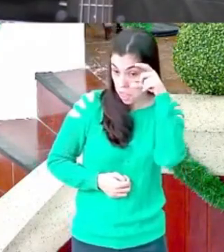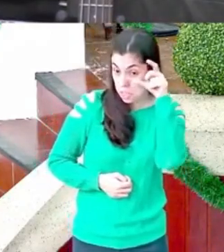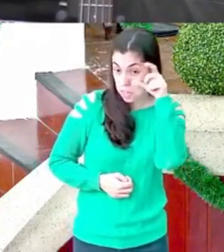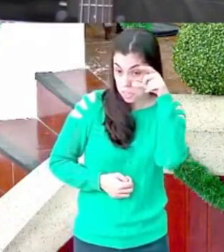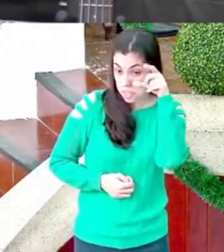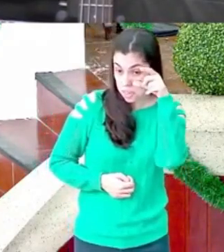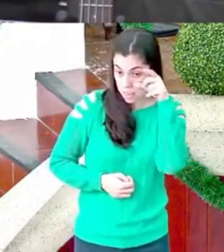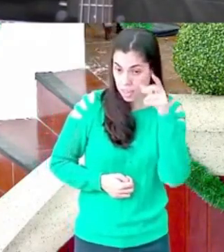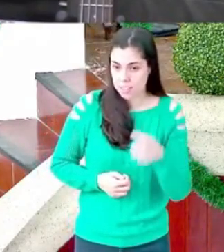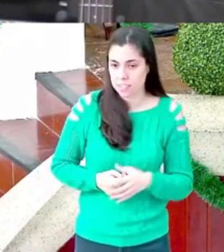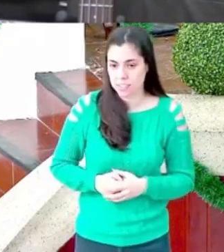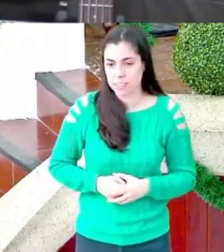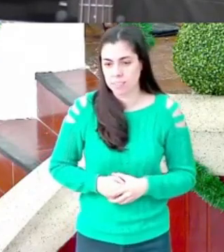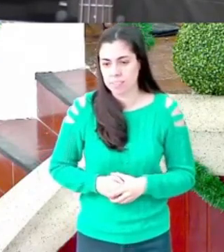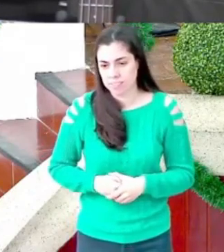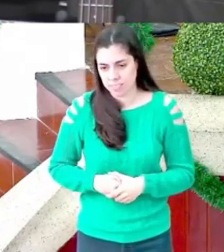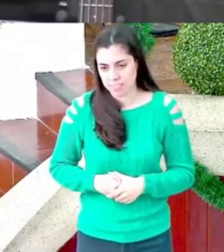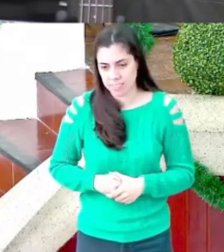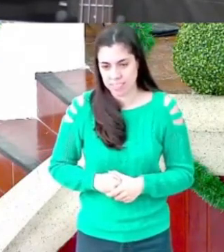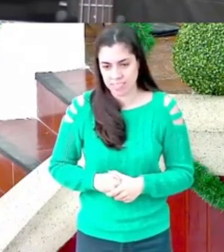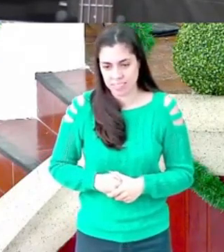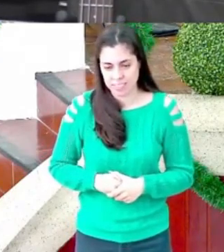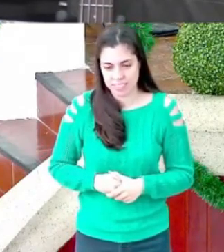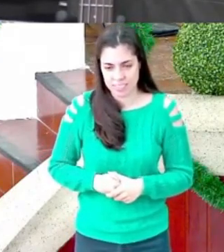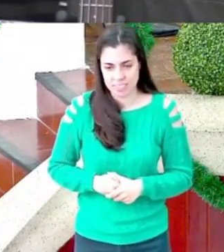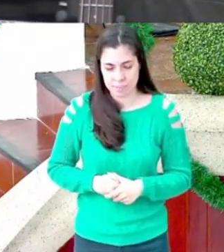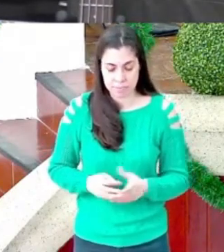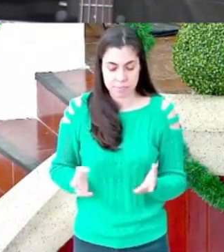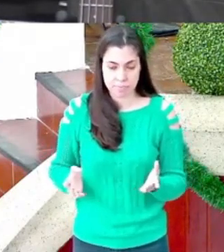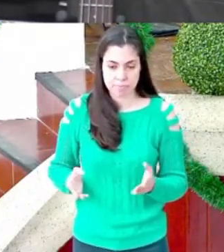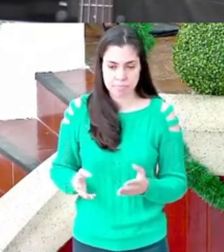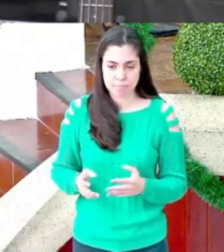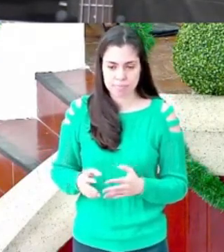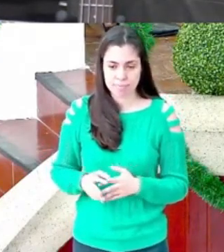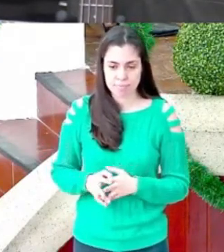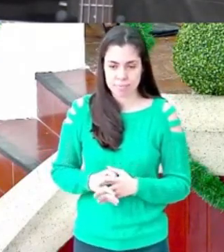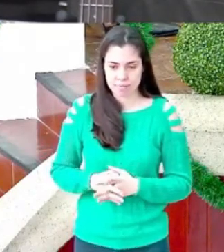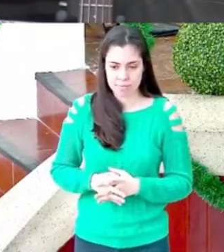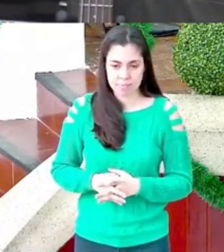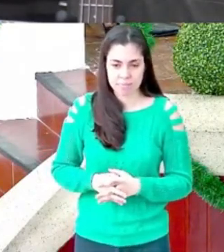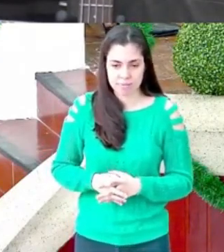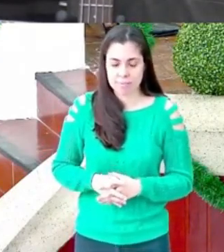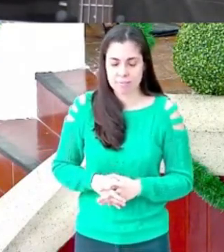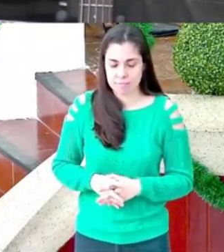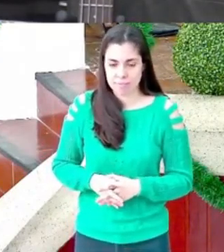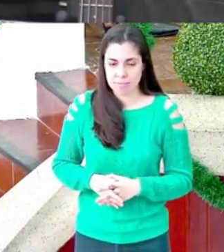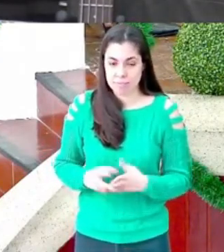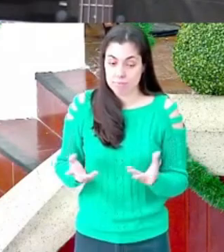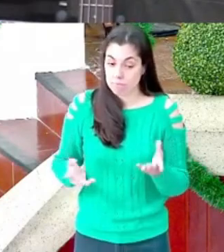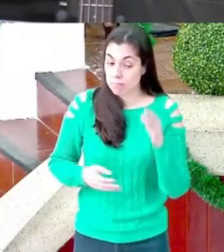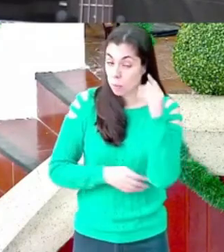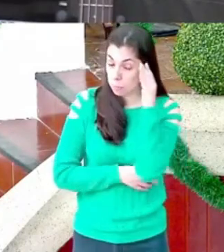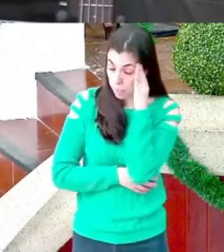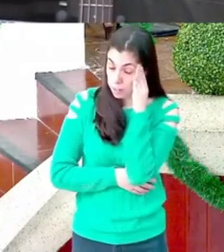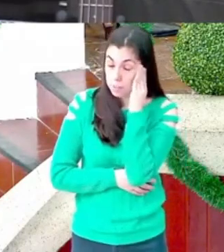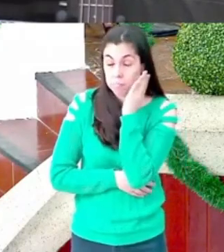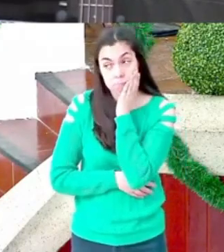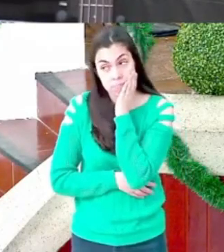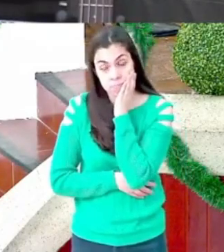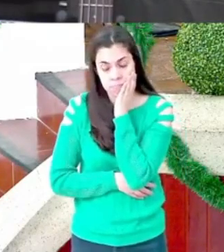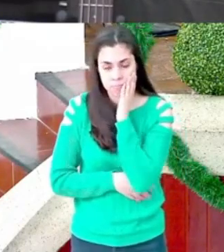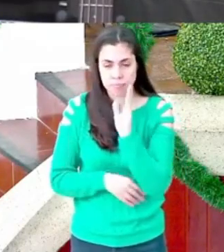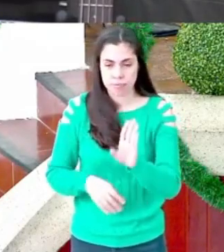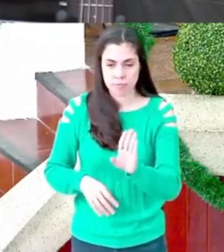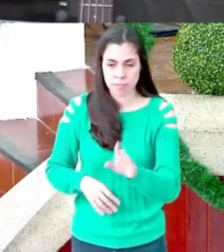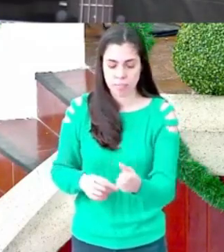Existem muitas motivações para o ideal, a busca do casamento.